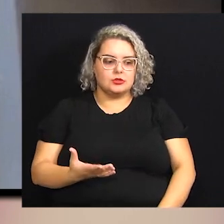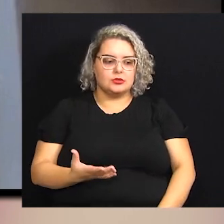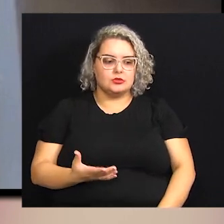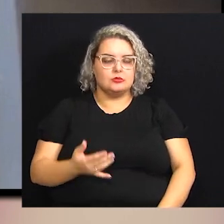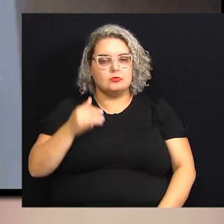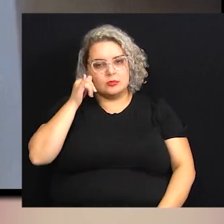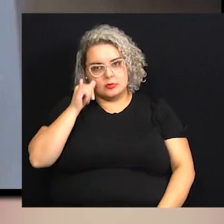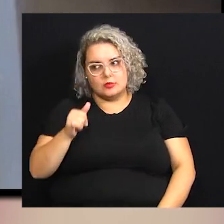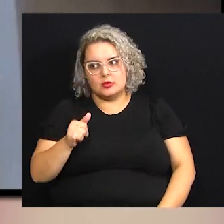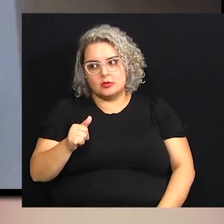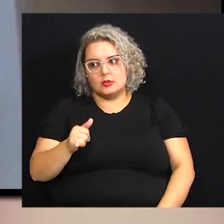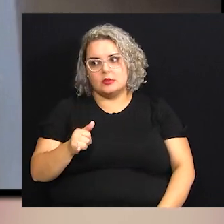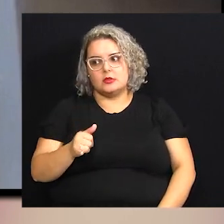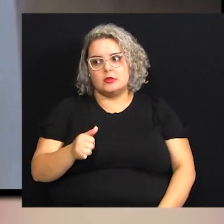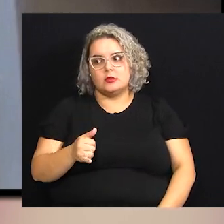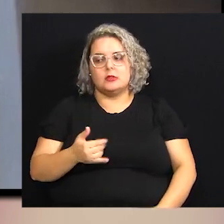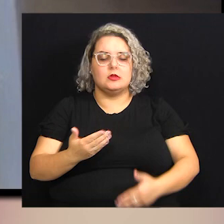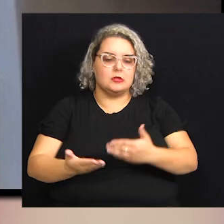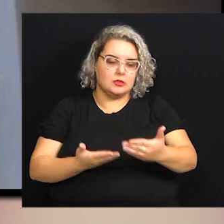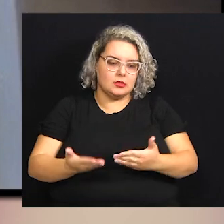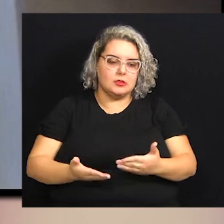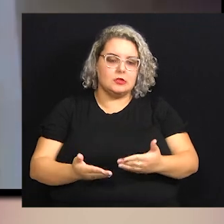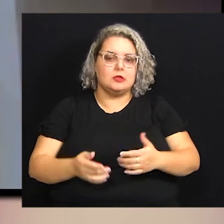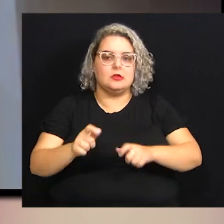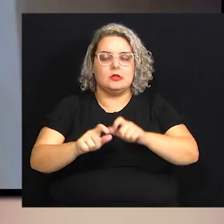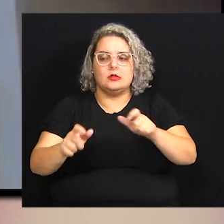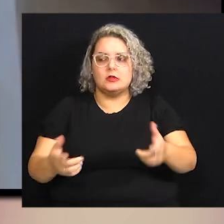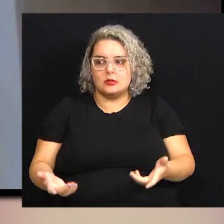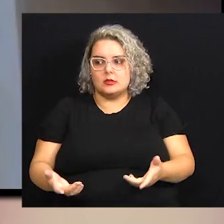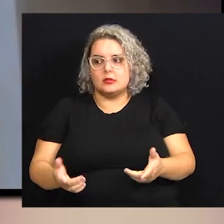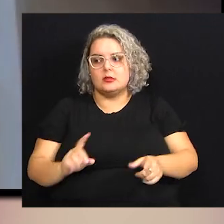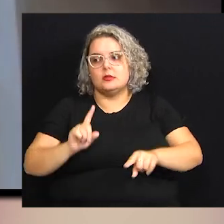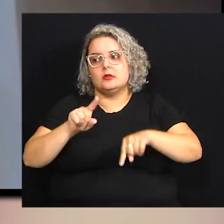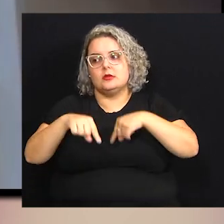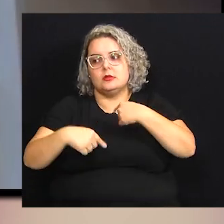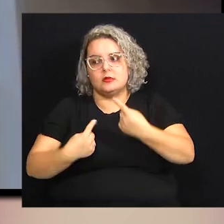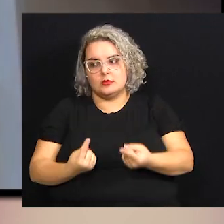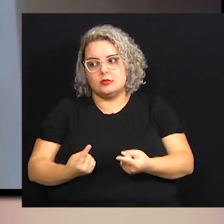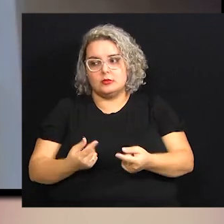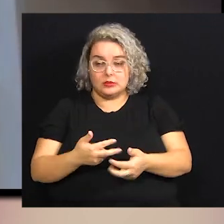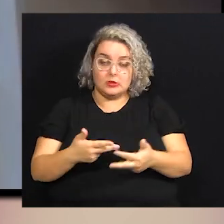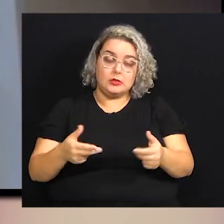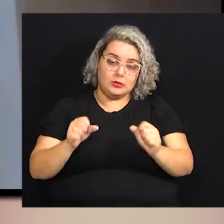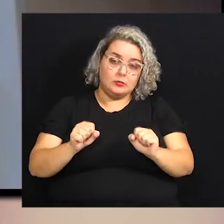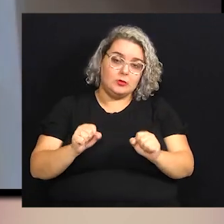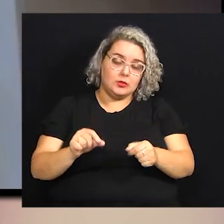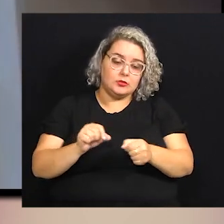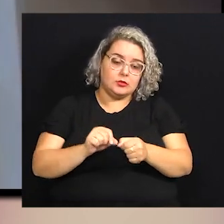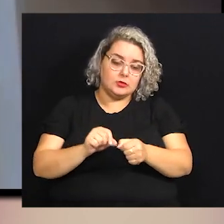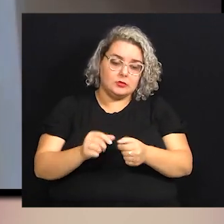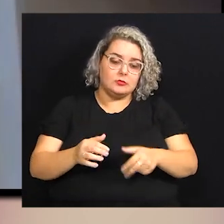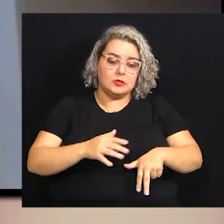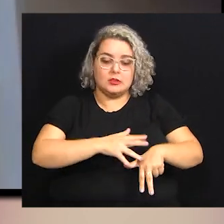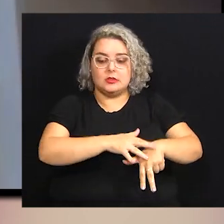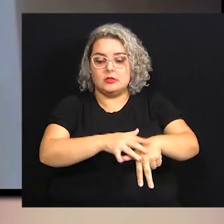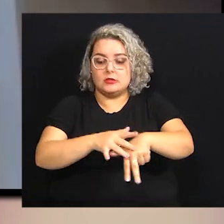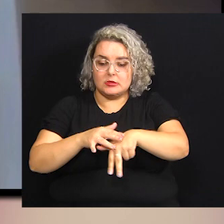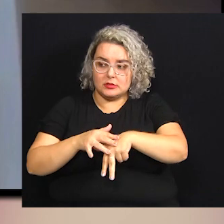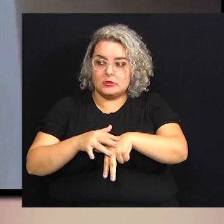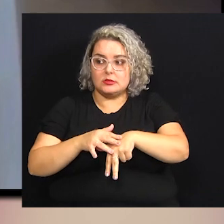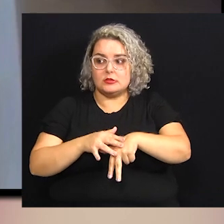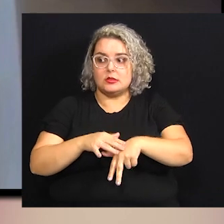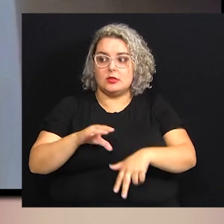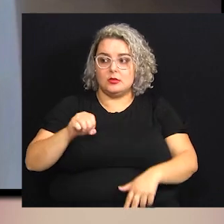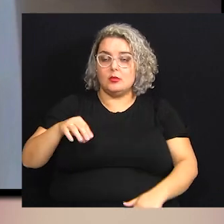é detectar precoce quem está contaminado e tratar essas pessoas. E outra coisa que a gente pode fazer para esses pacientes